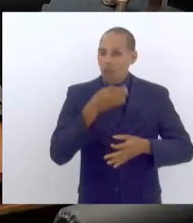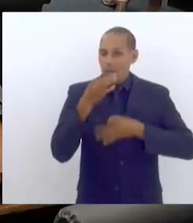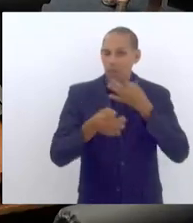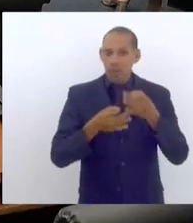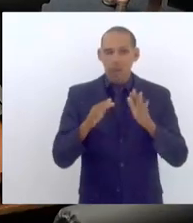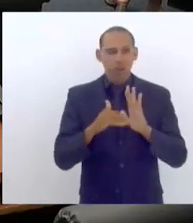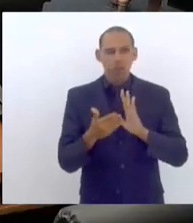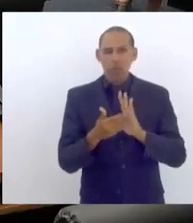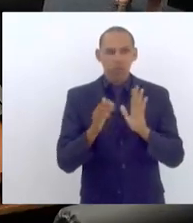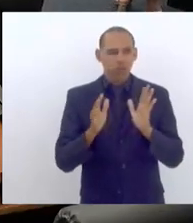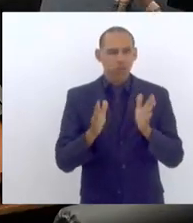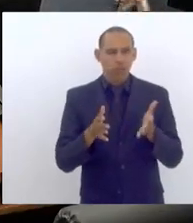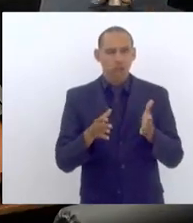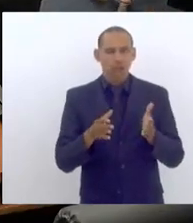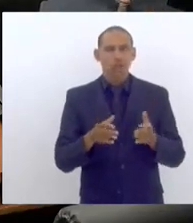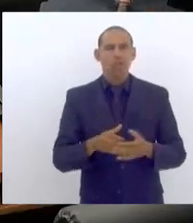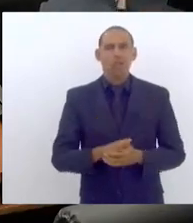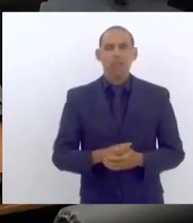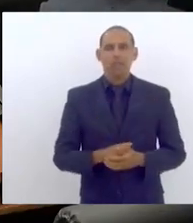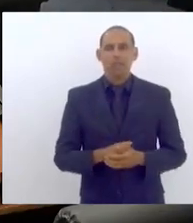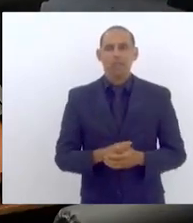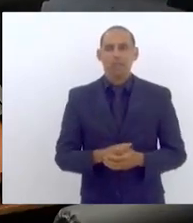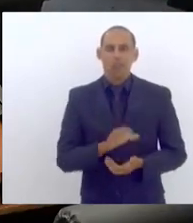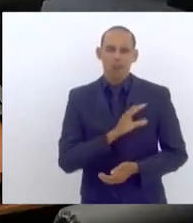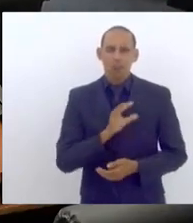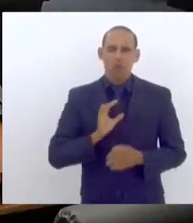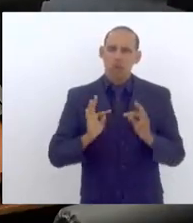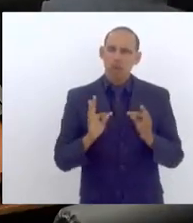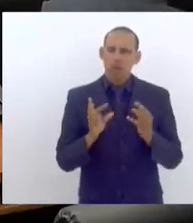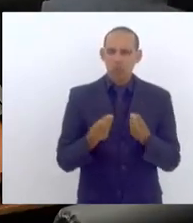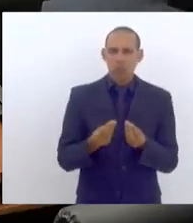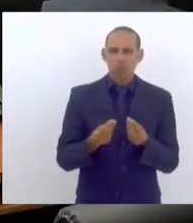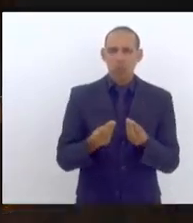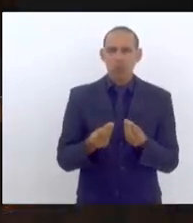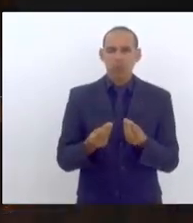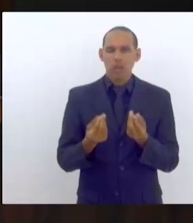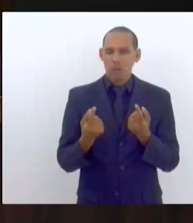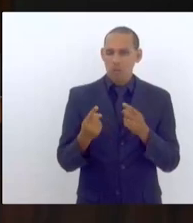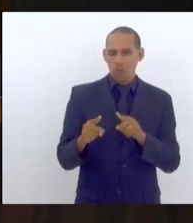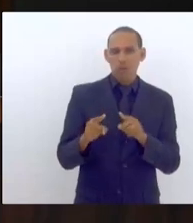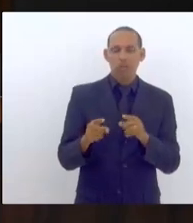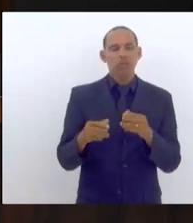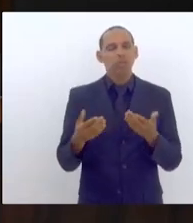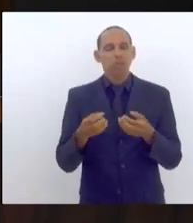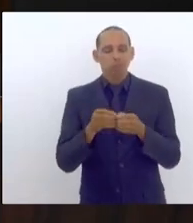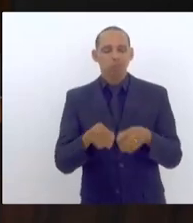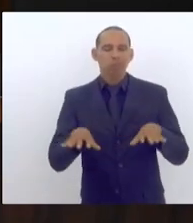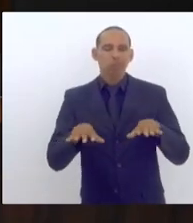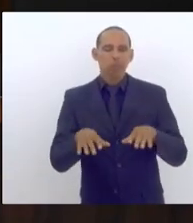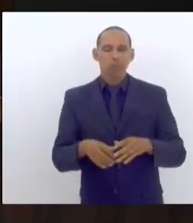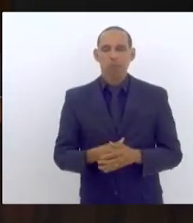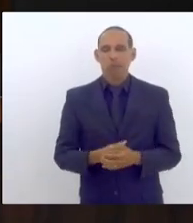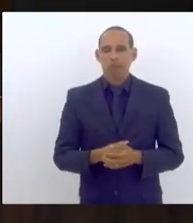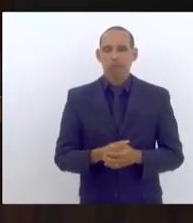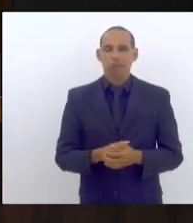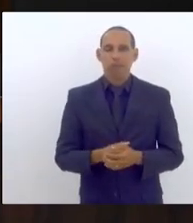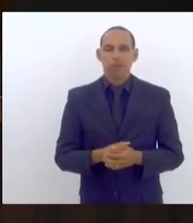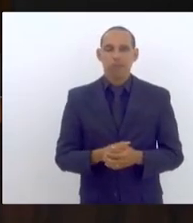os pareceres de todas as comissões são contrários. Fica assim prejudicada